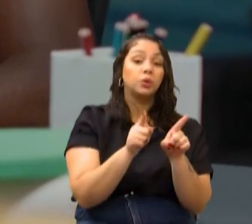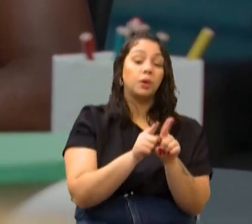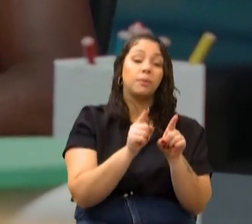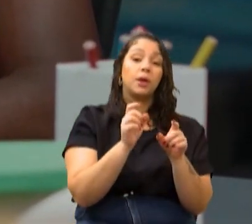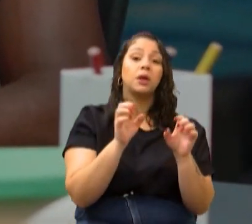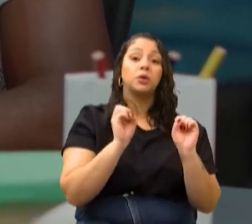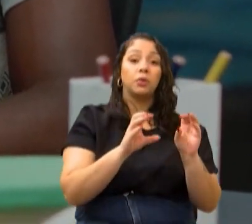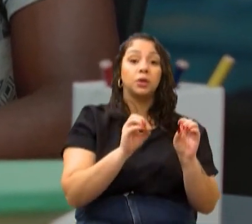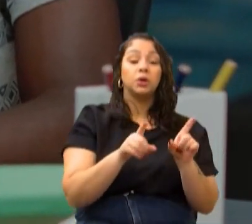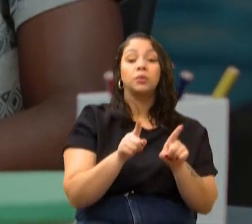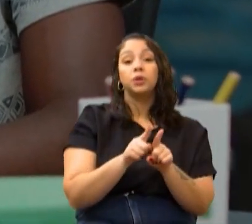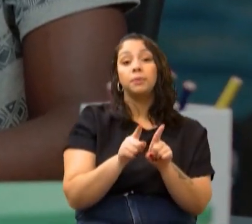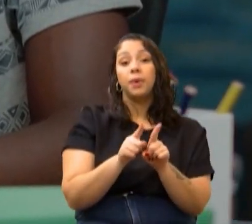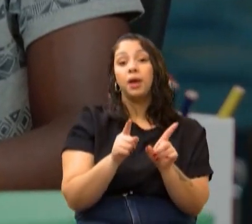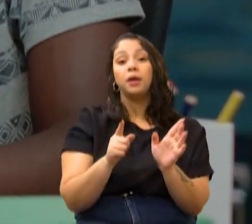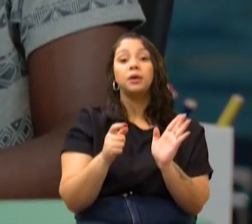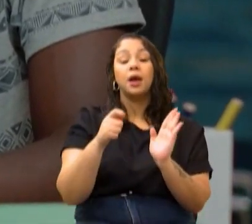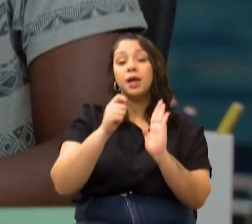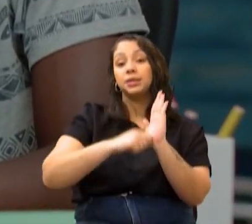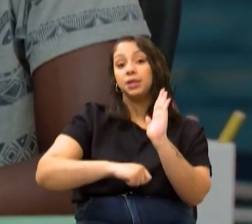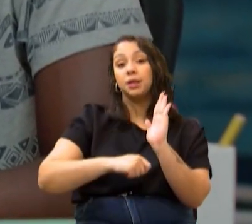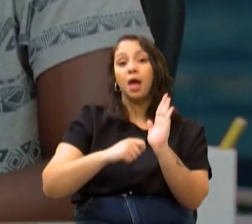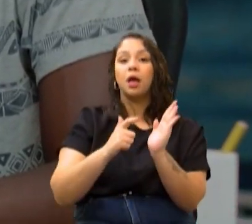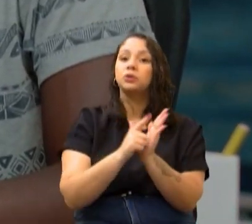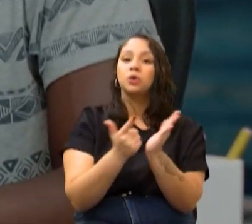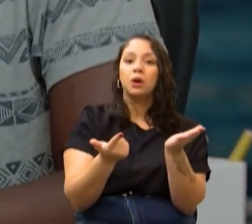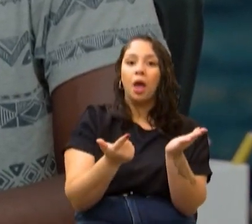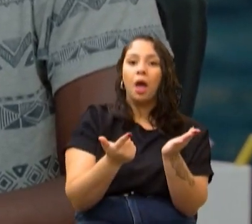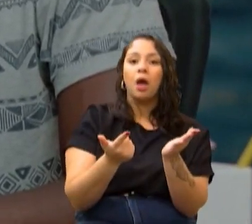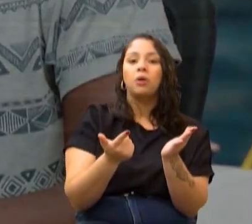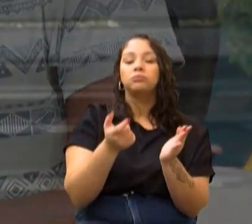cultura, também educação, assinatura